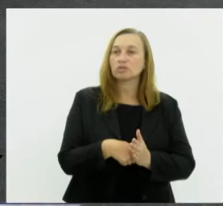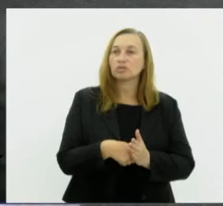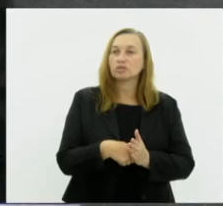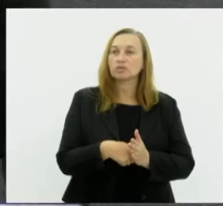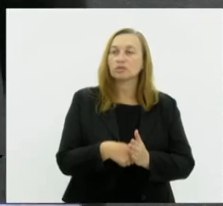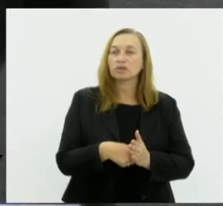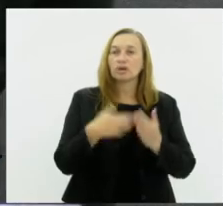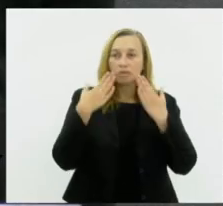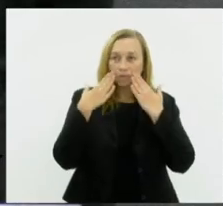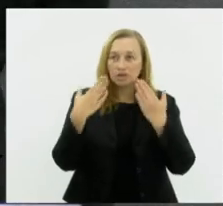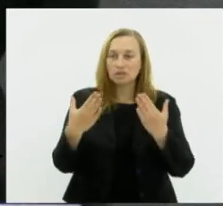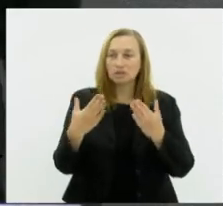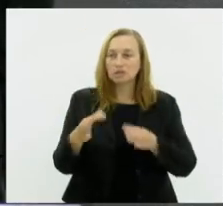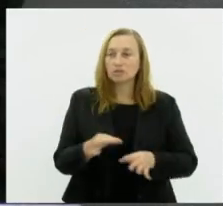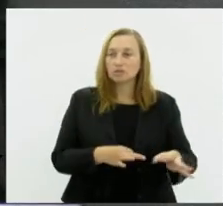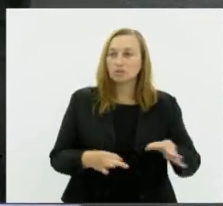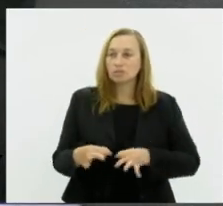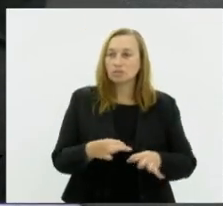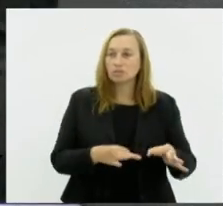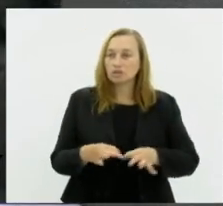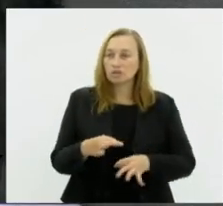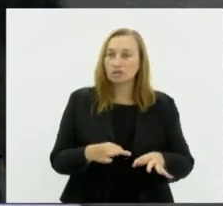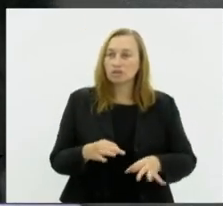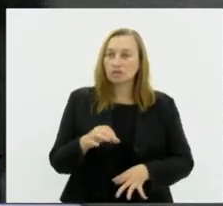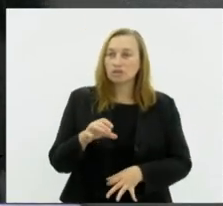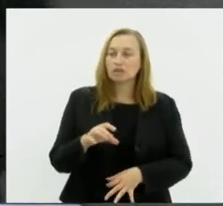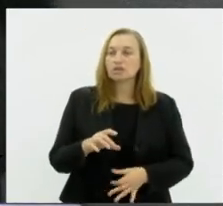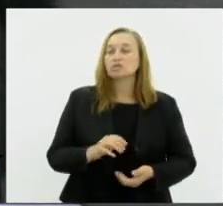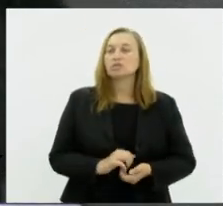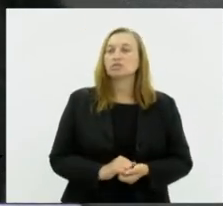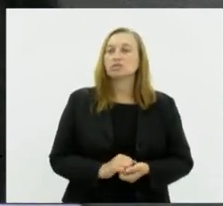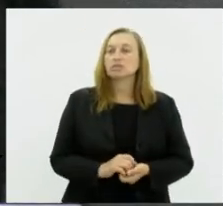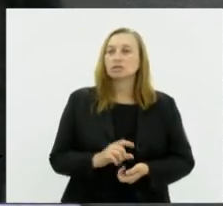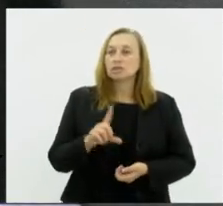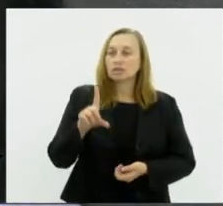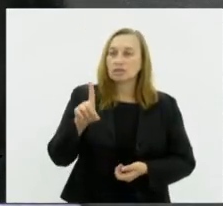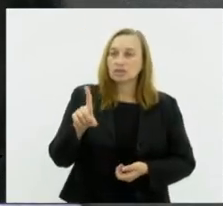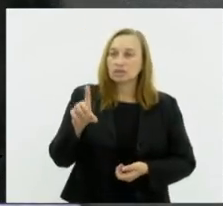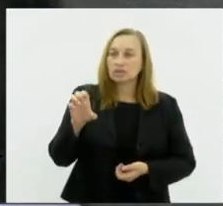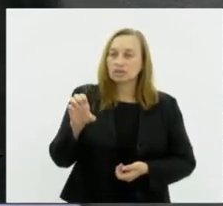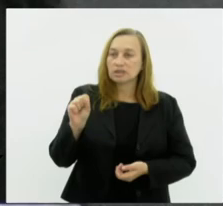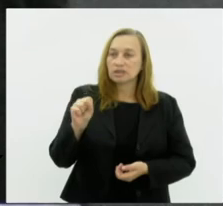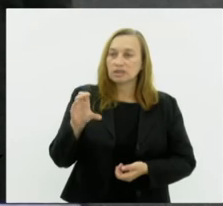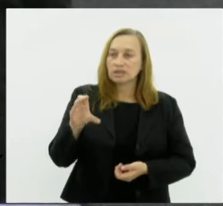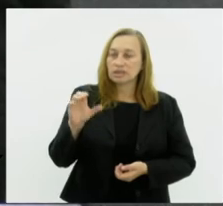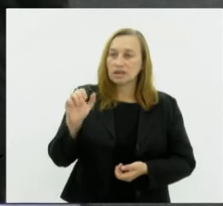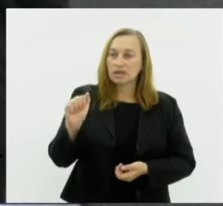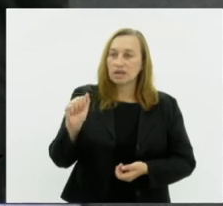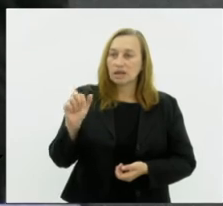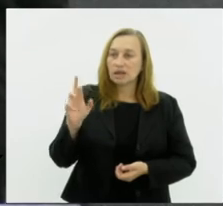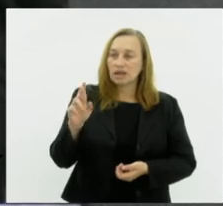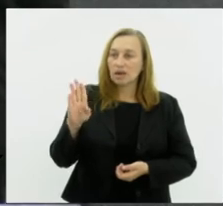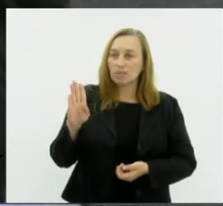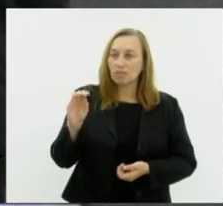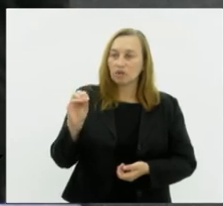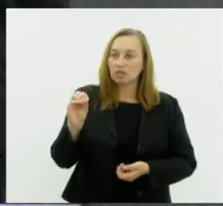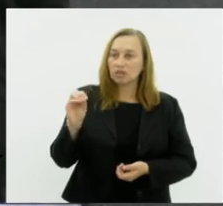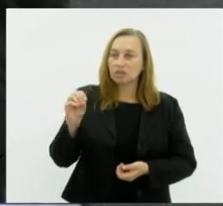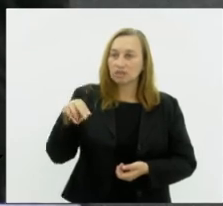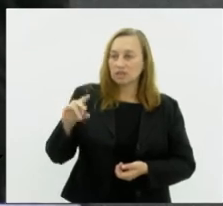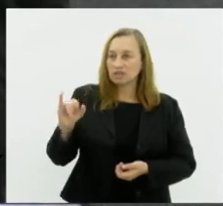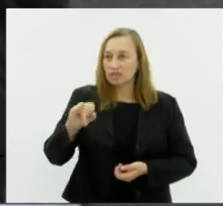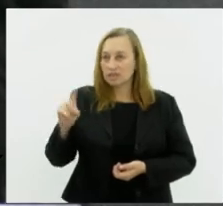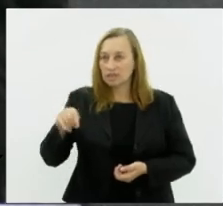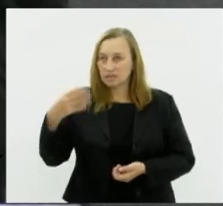à apresentação do plano de descarbonização de atividade. Na semana passada, os senhores aprovaram